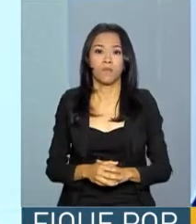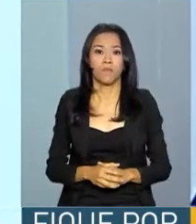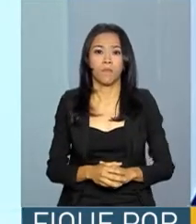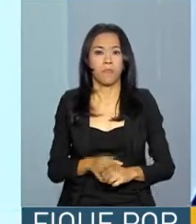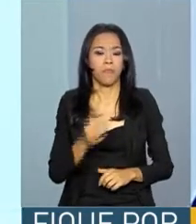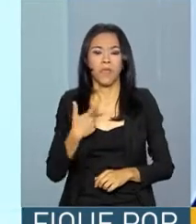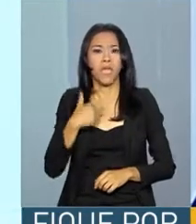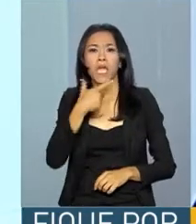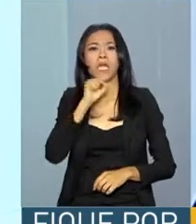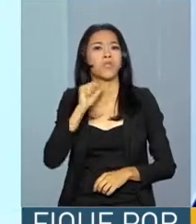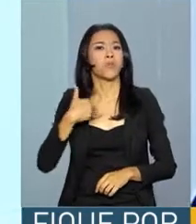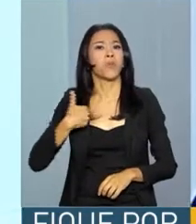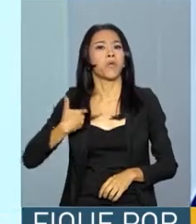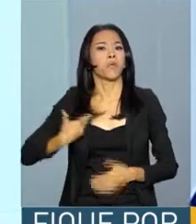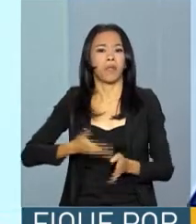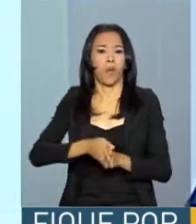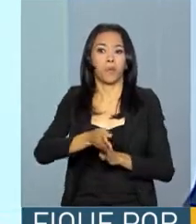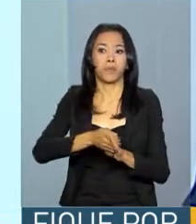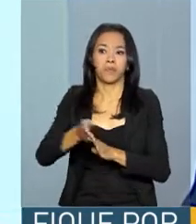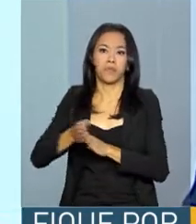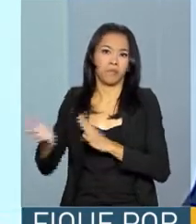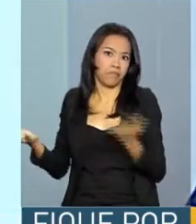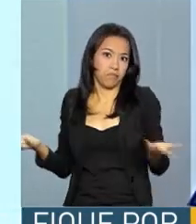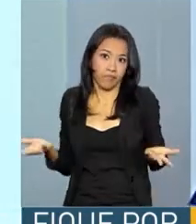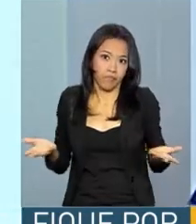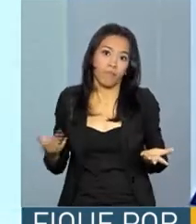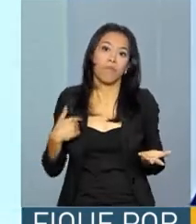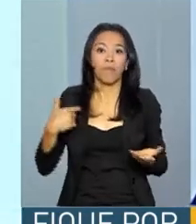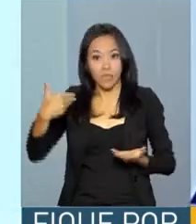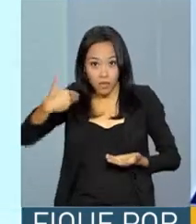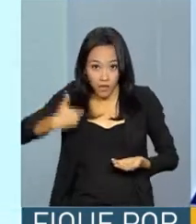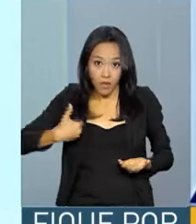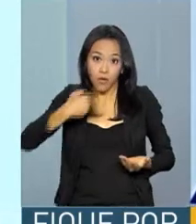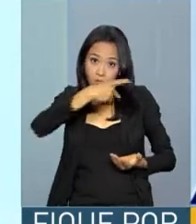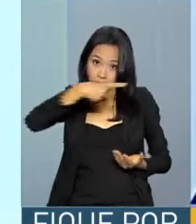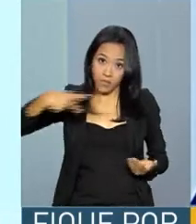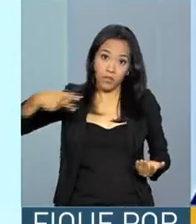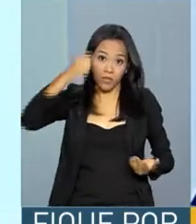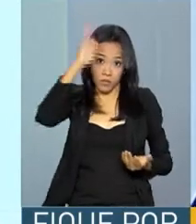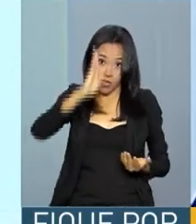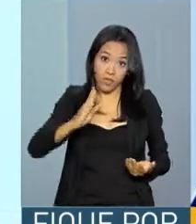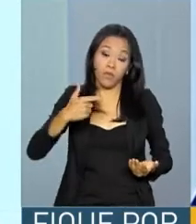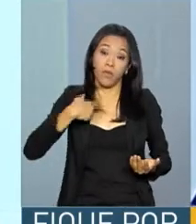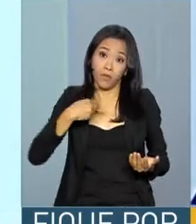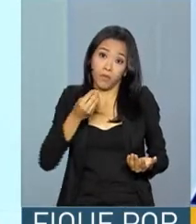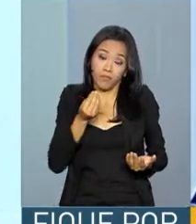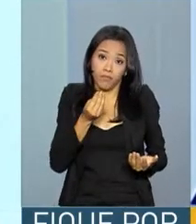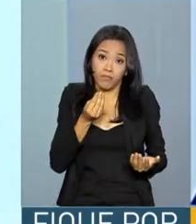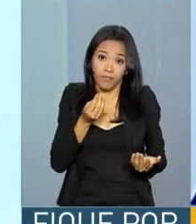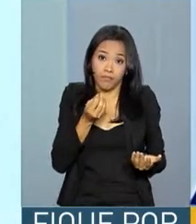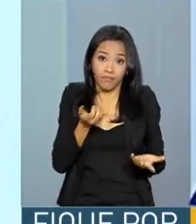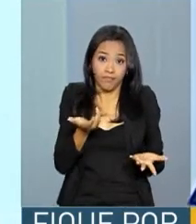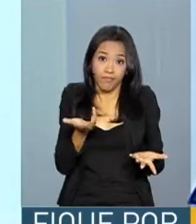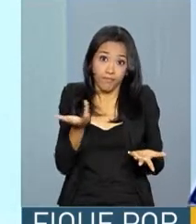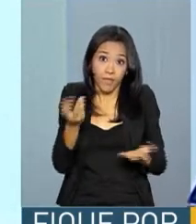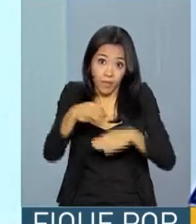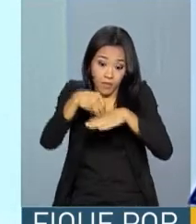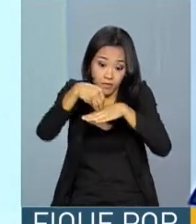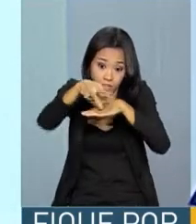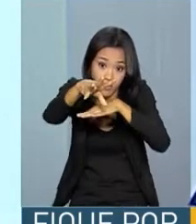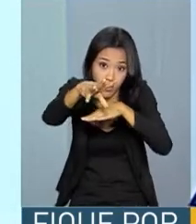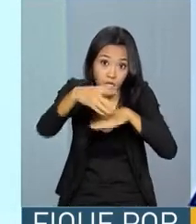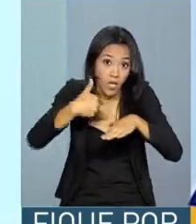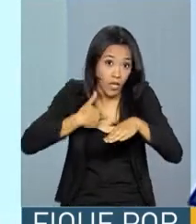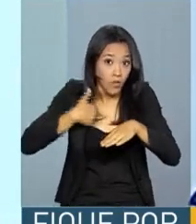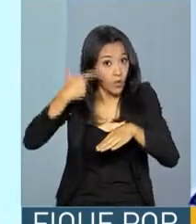Quem sou eu para dar conselho, né? Evidentemente, né? Mas acho que, como presidente da República, eu tenho o dever de, pelo menos, transmitir, dizendo, pelo menos dizer, eu estou